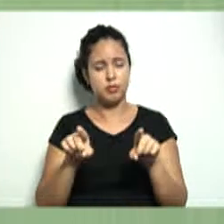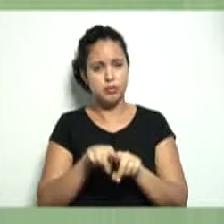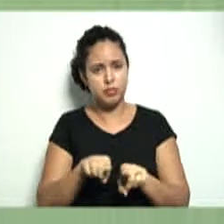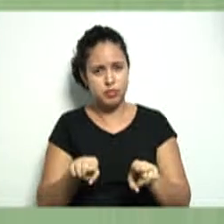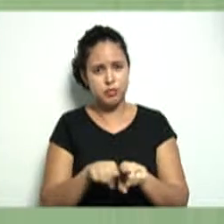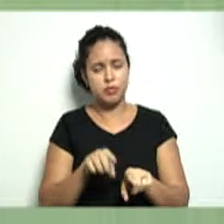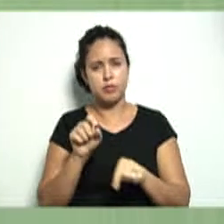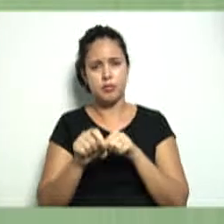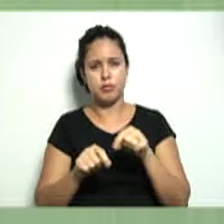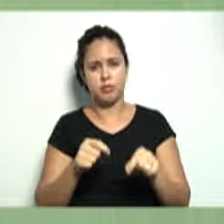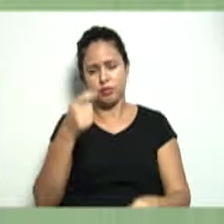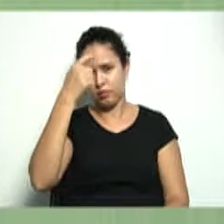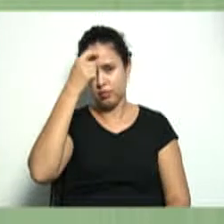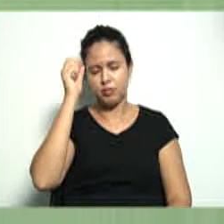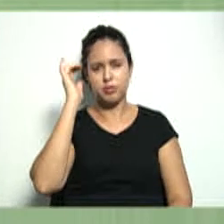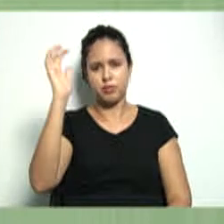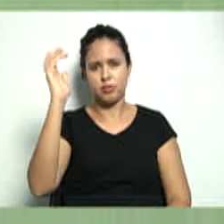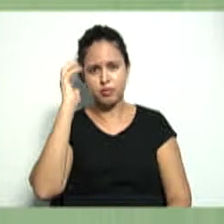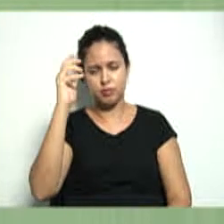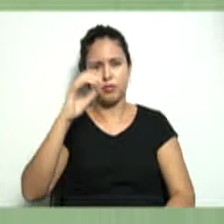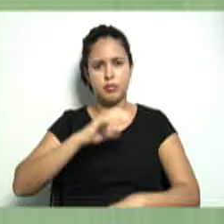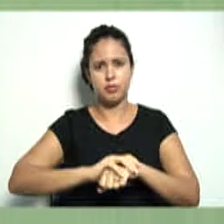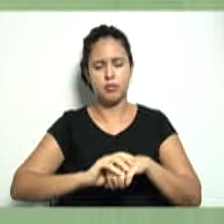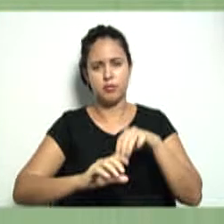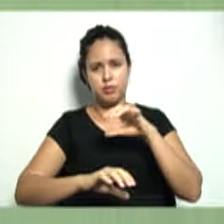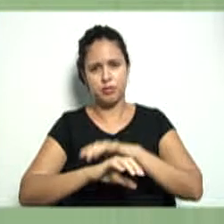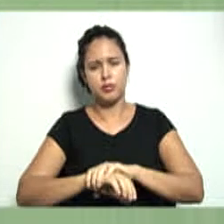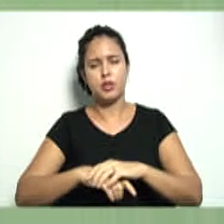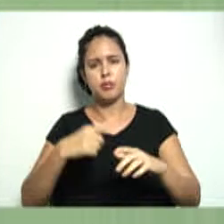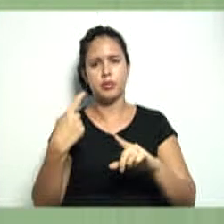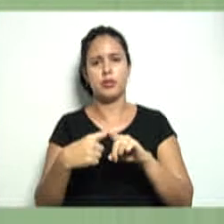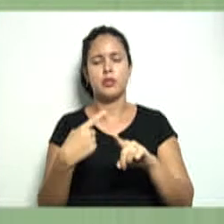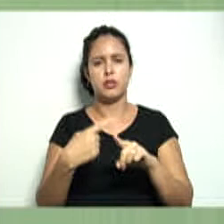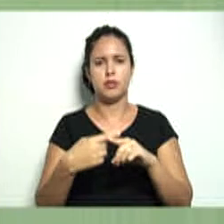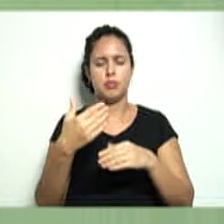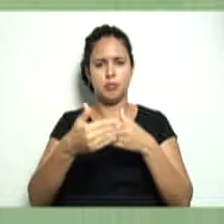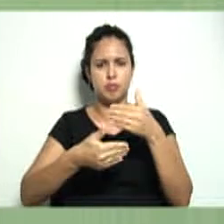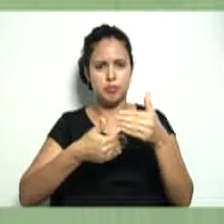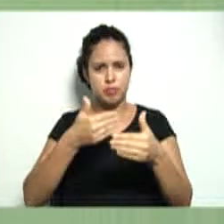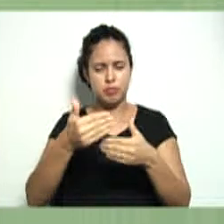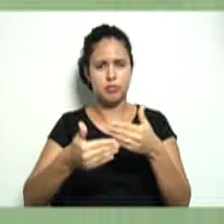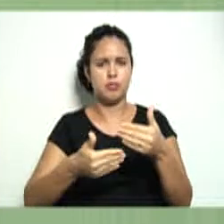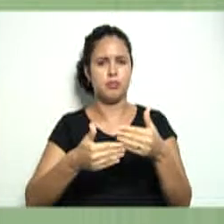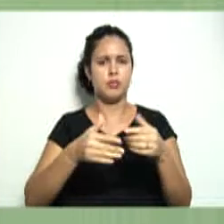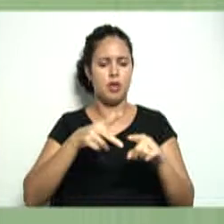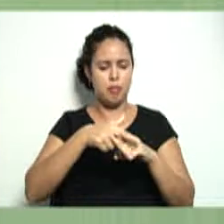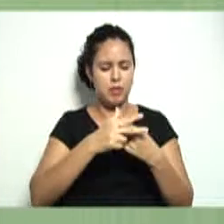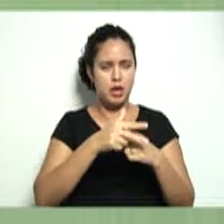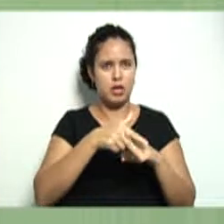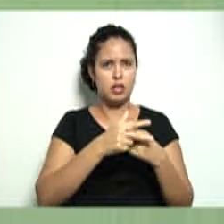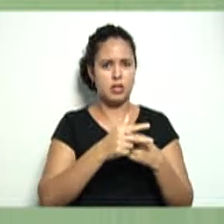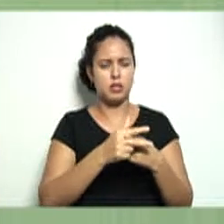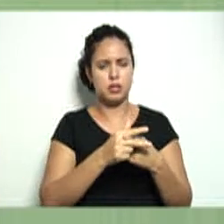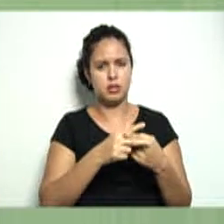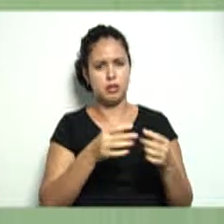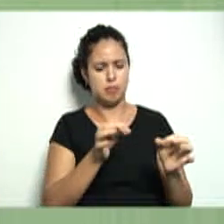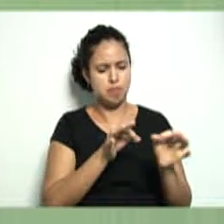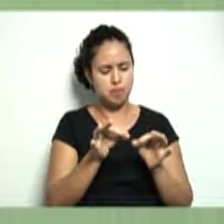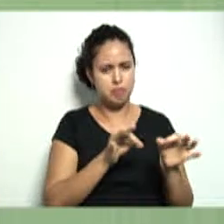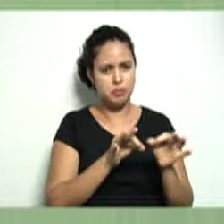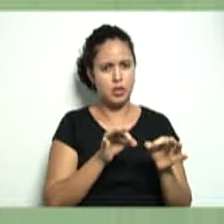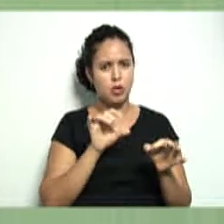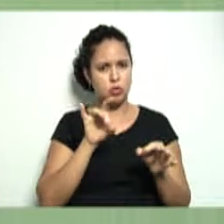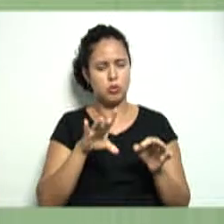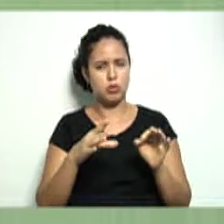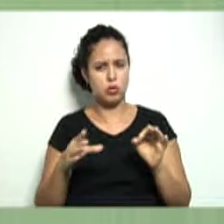também intelectuais e manuais. Por quê? Porque no processo de operar a máquina, não é só chegar lá e ligar